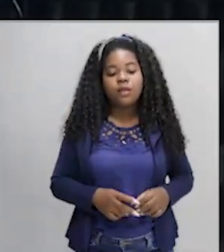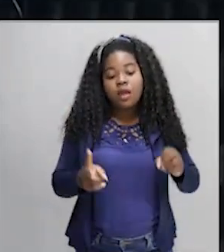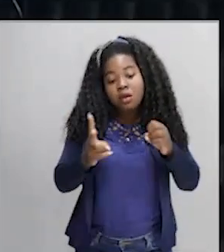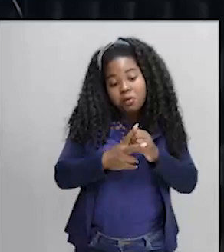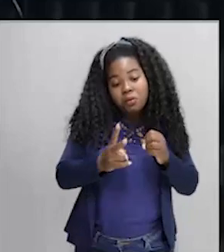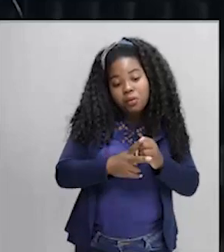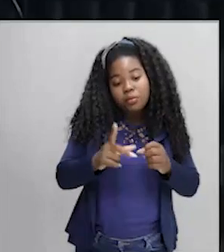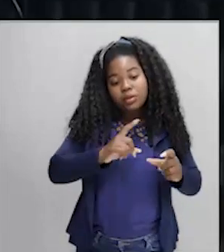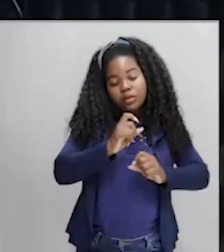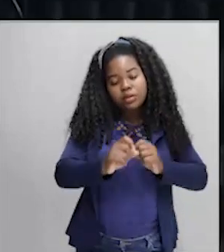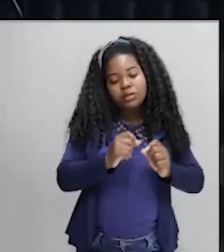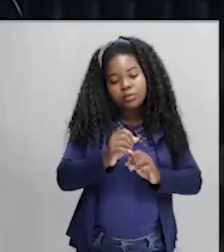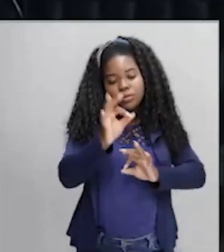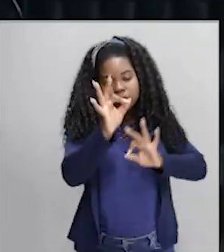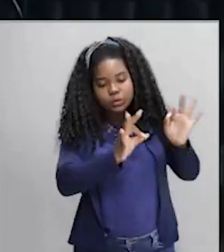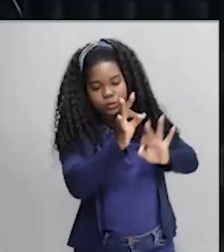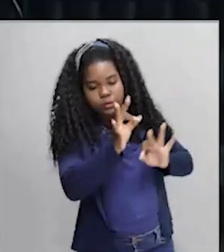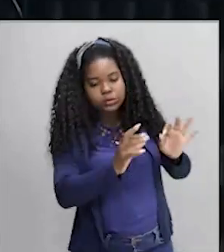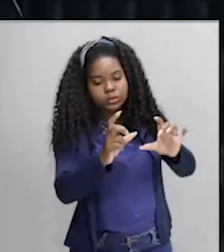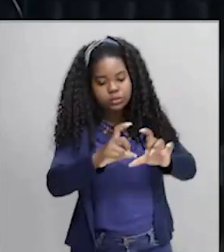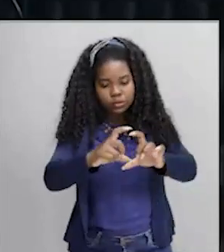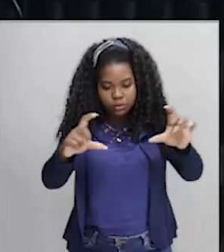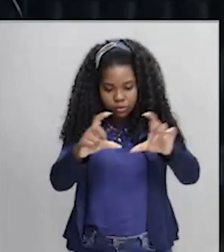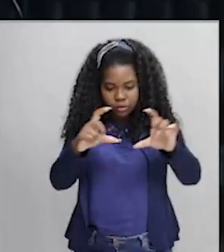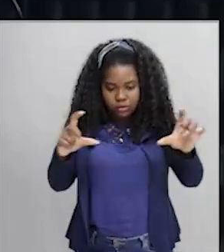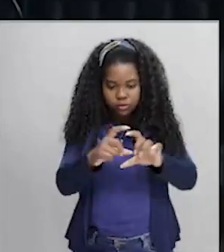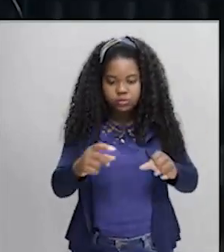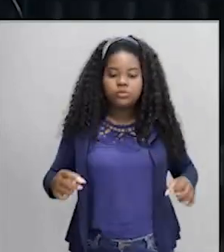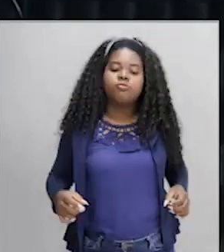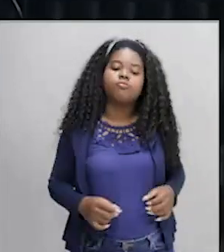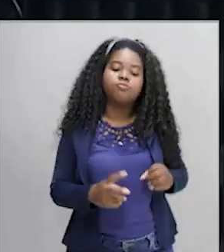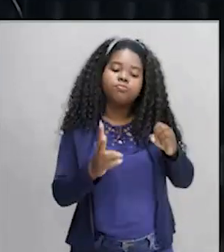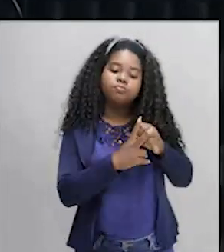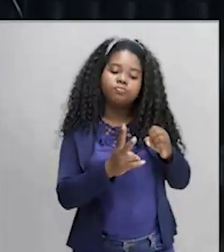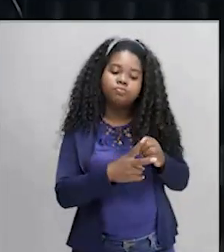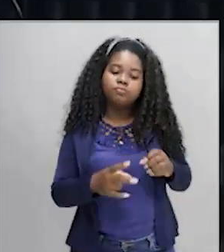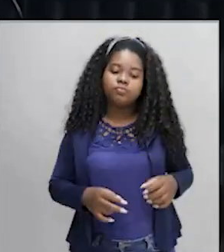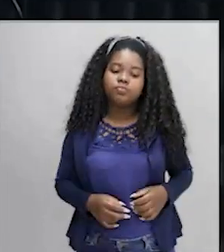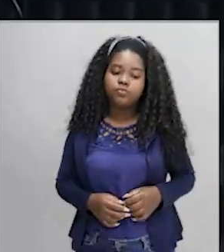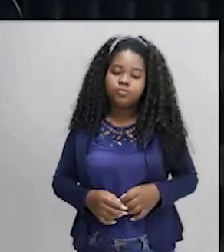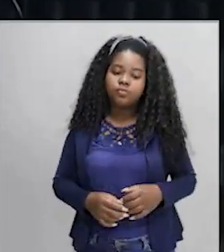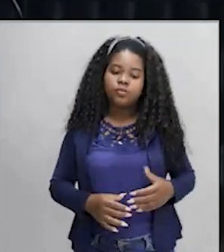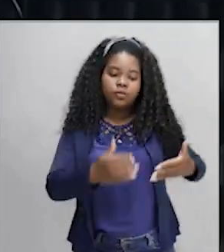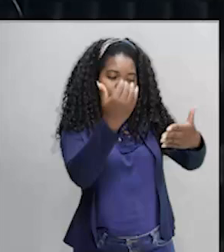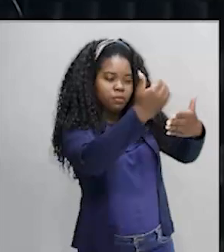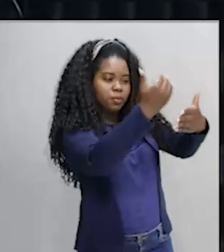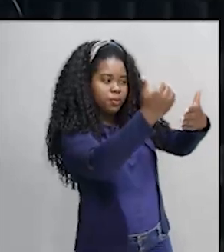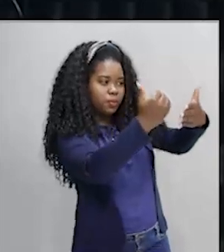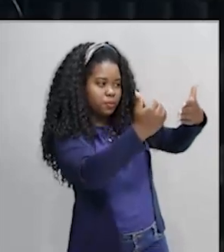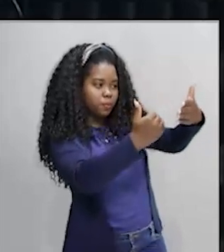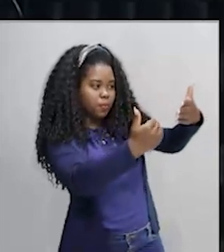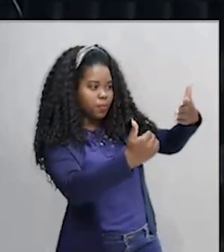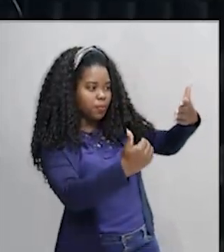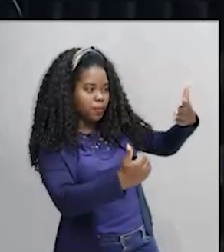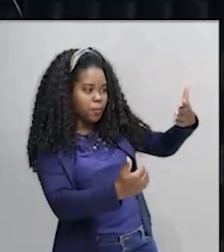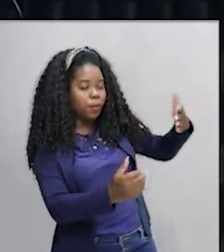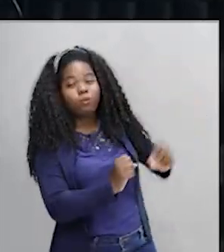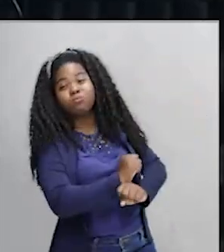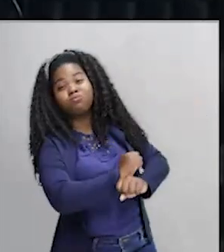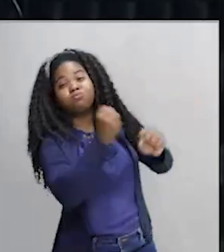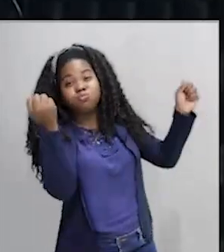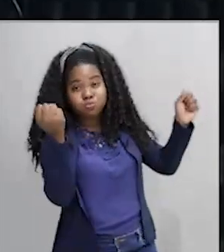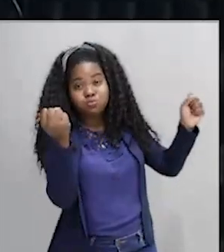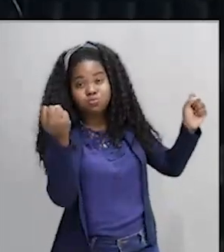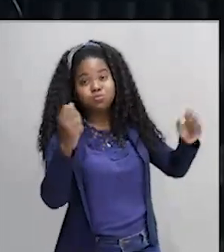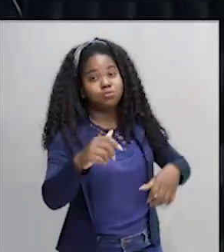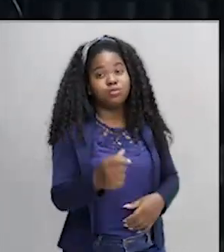aceitam construções de verbos frasais. Tem vários verbos, a lista é enorme, nós não temos capacidade de